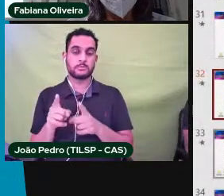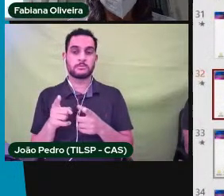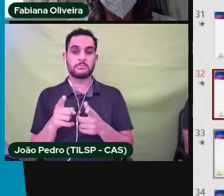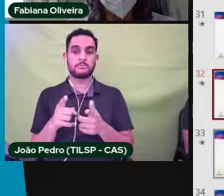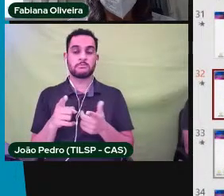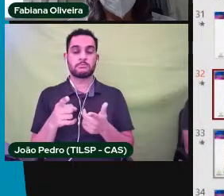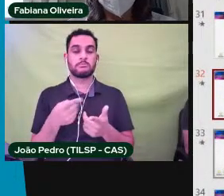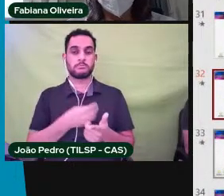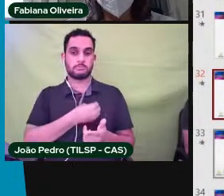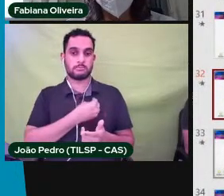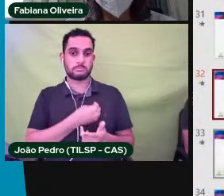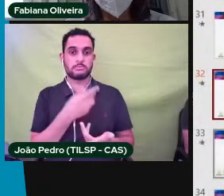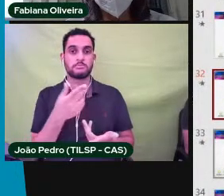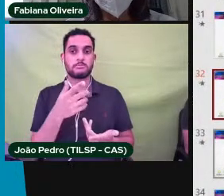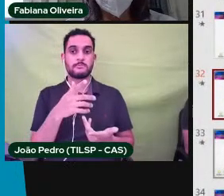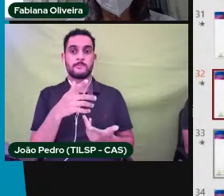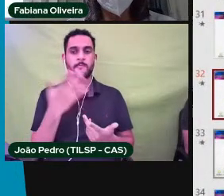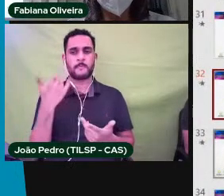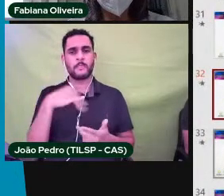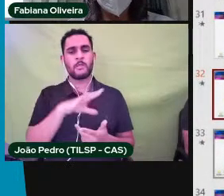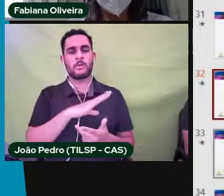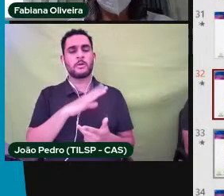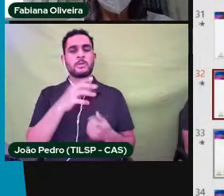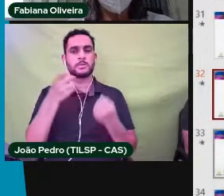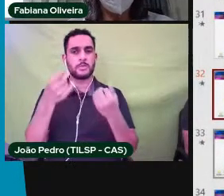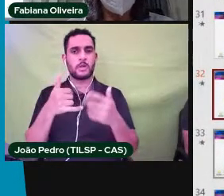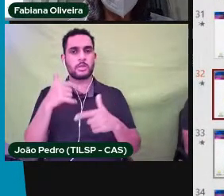ação, mas com responsabilidade,